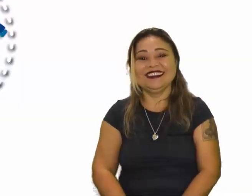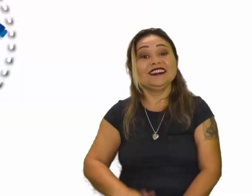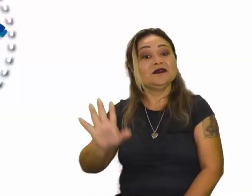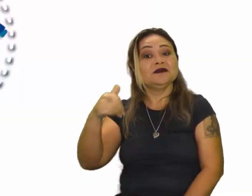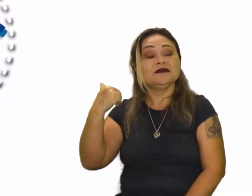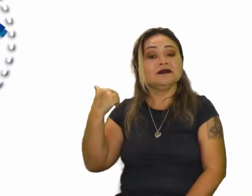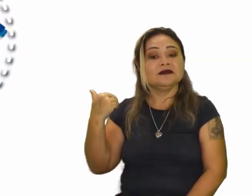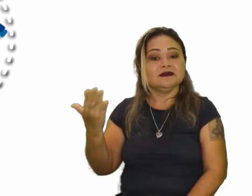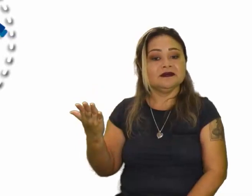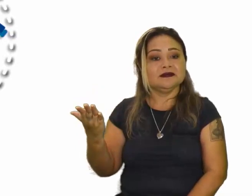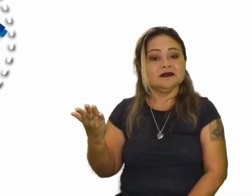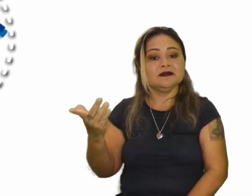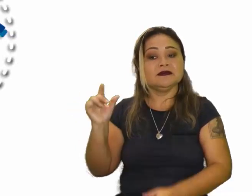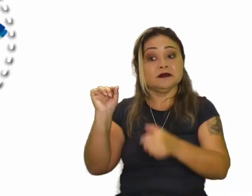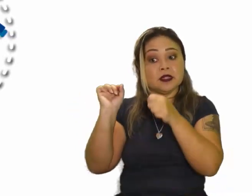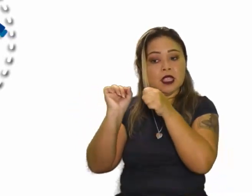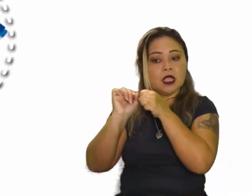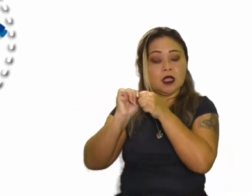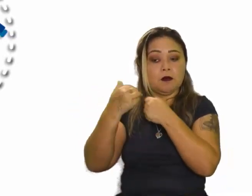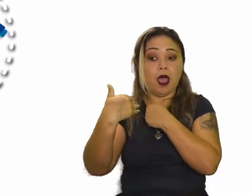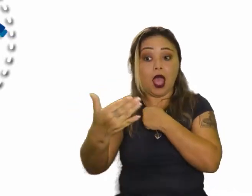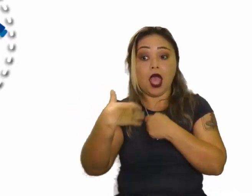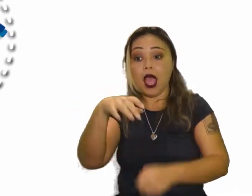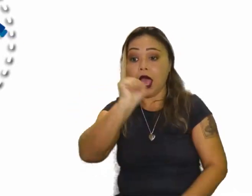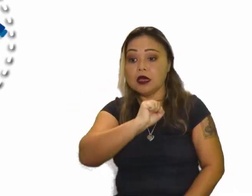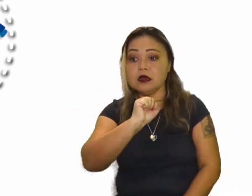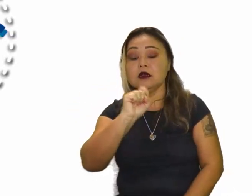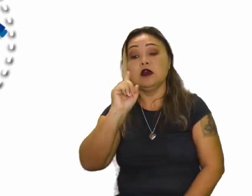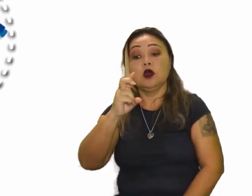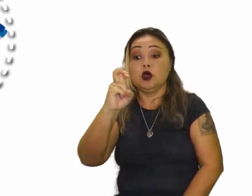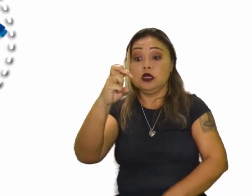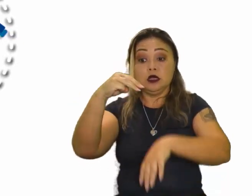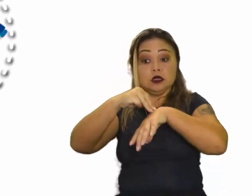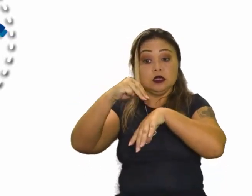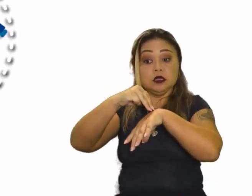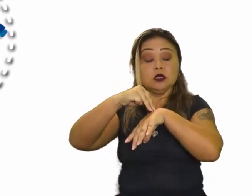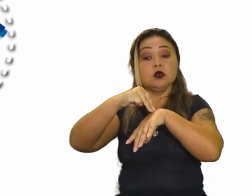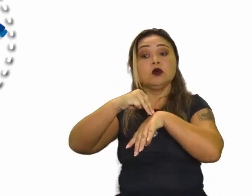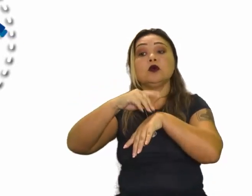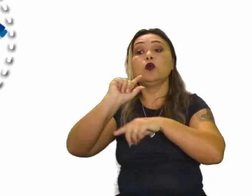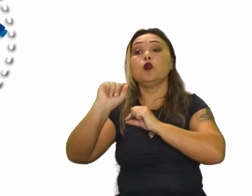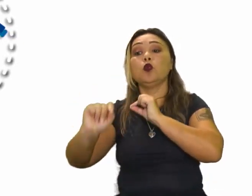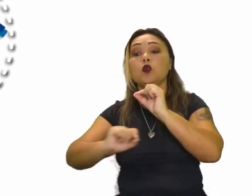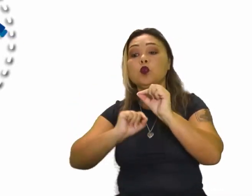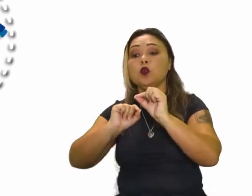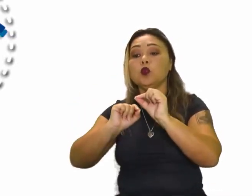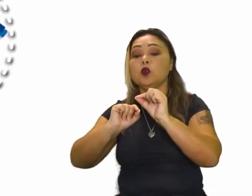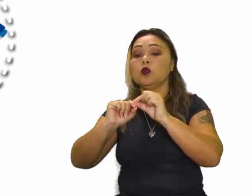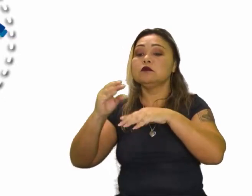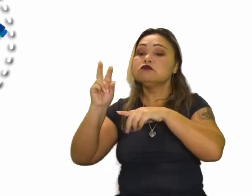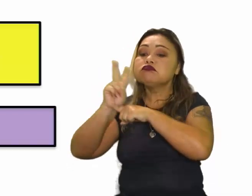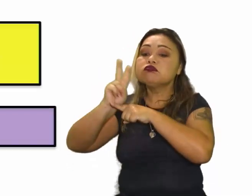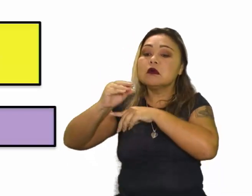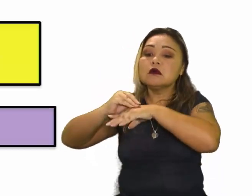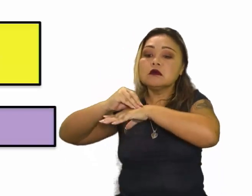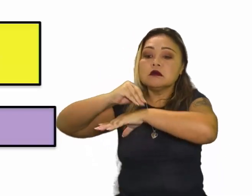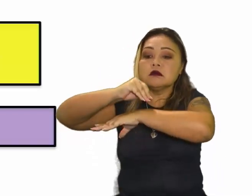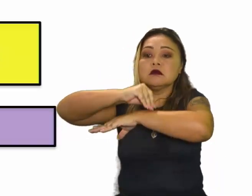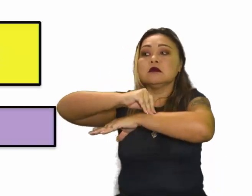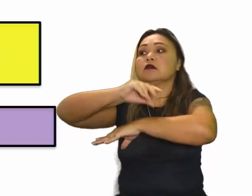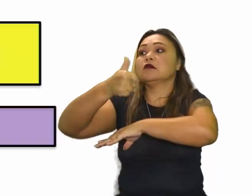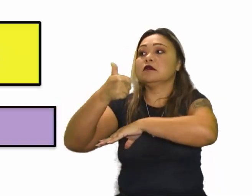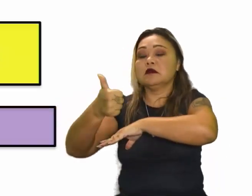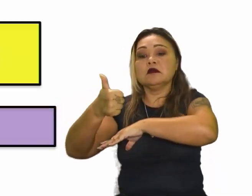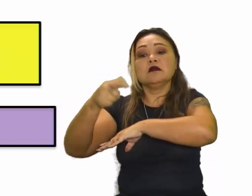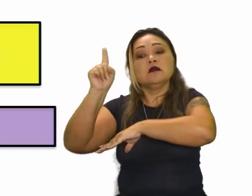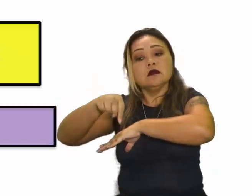Olha aí, ó, vamos fazer logo esse bate-bola, esse jogo rápido, 5 minutinhos, sobre criação de ranário.